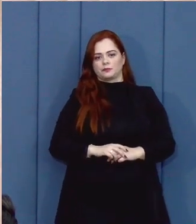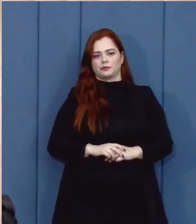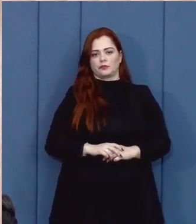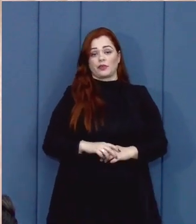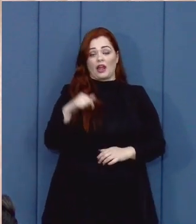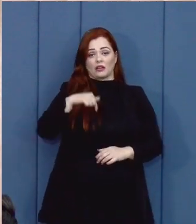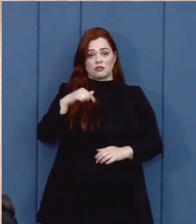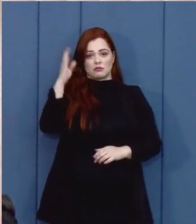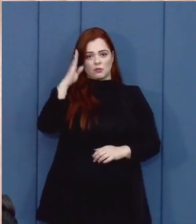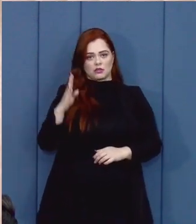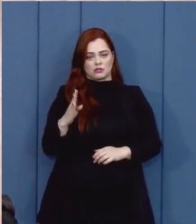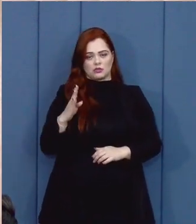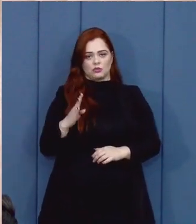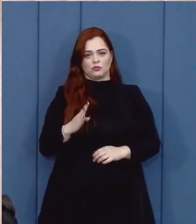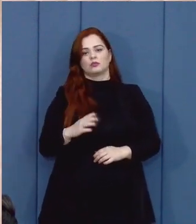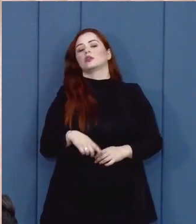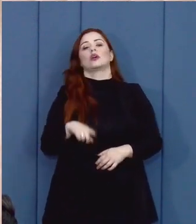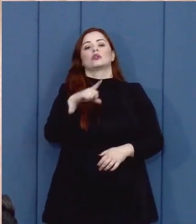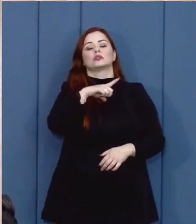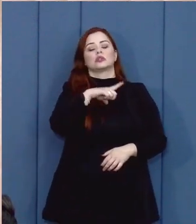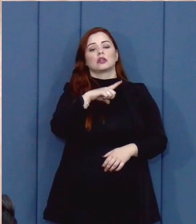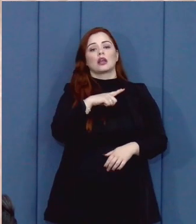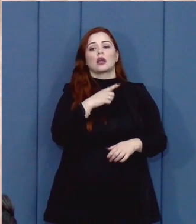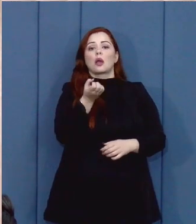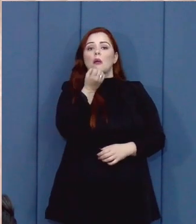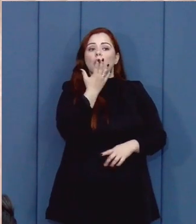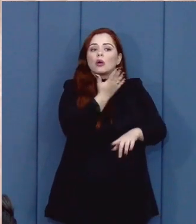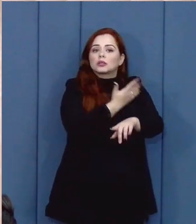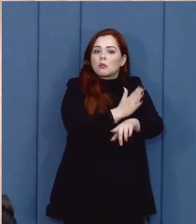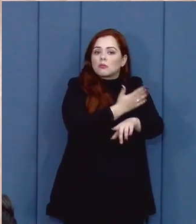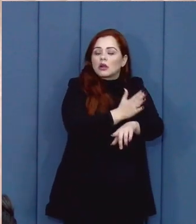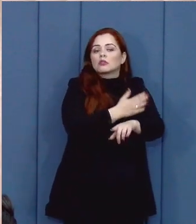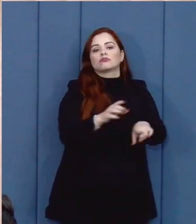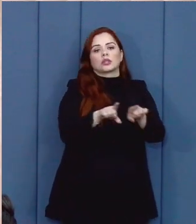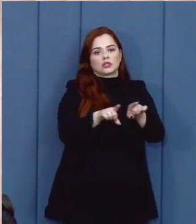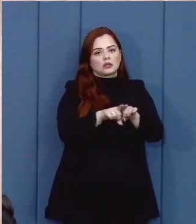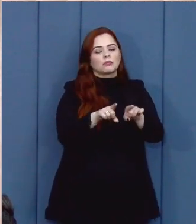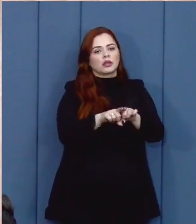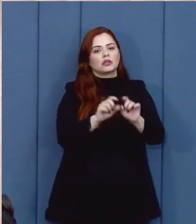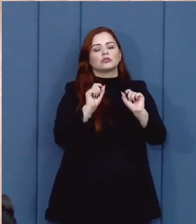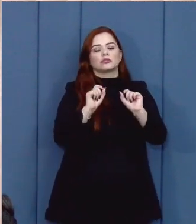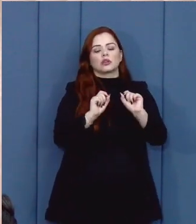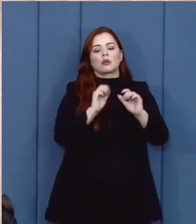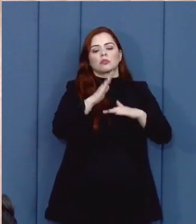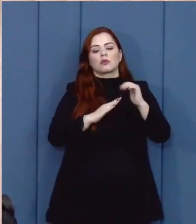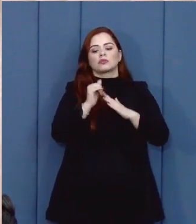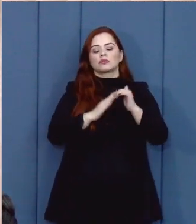No Brasil, adotamos boas práticas na gestão e coordenação do Comitê Nacional.